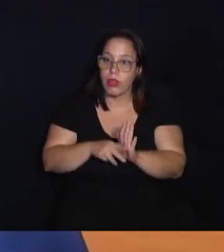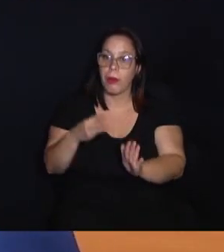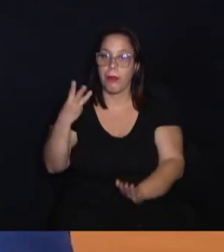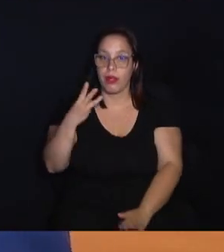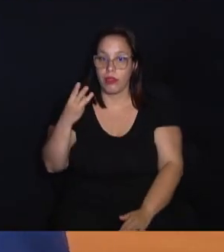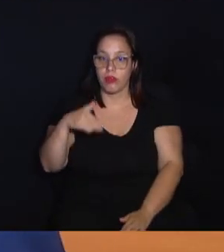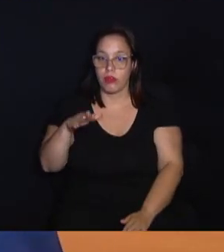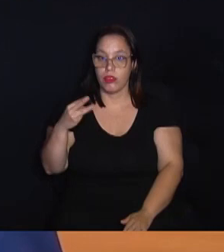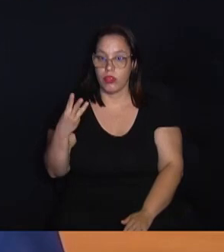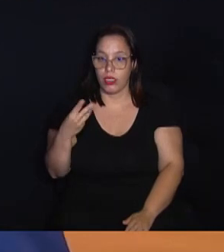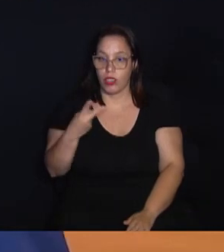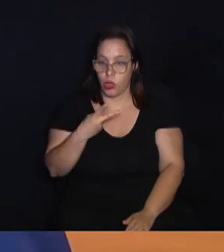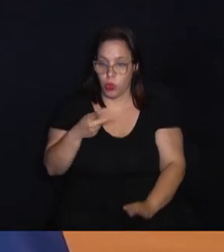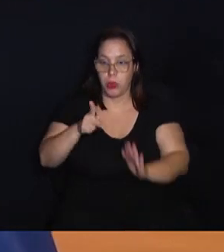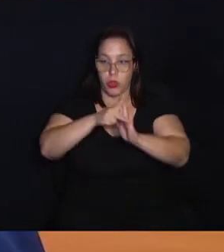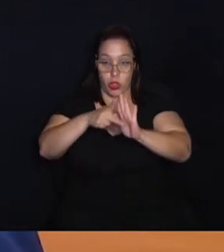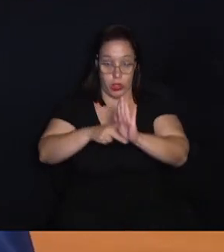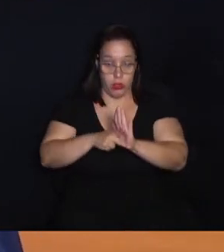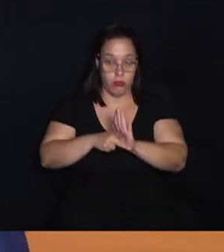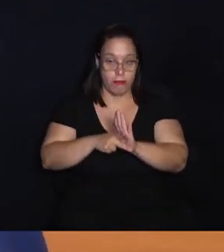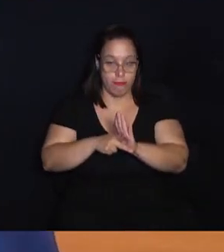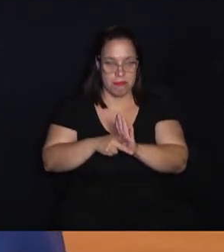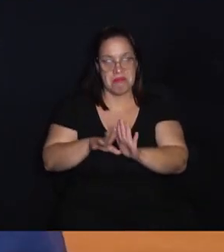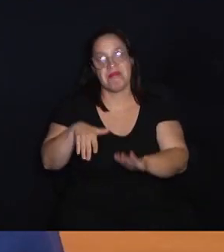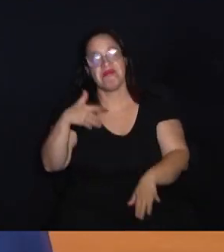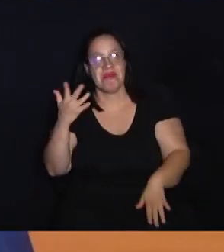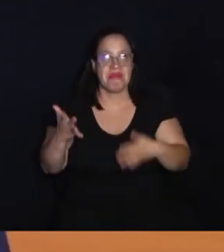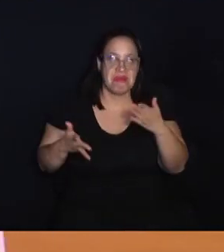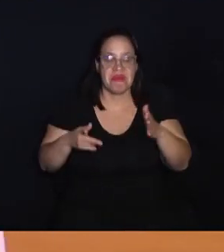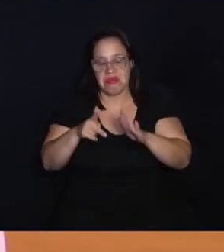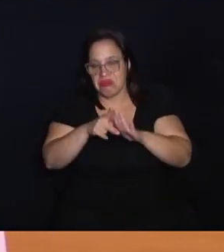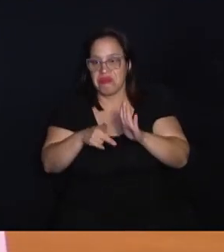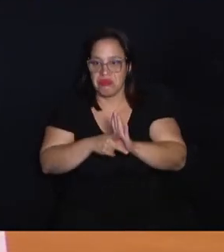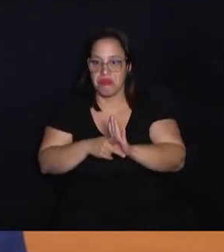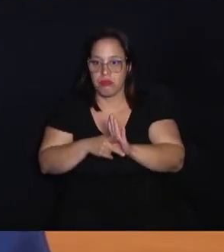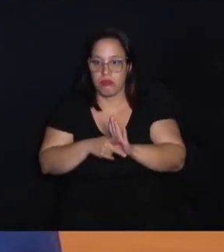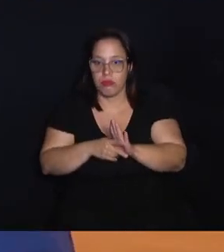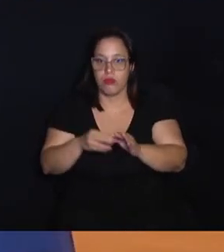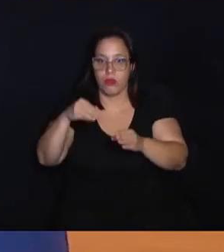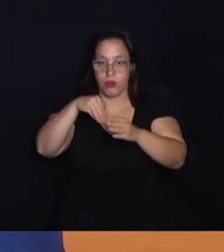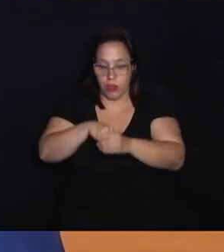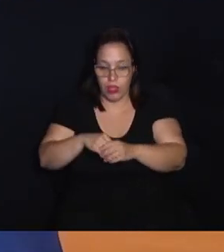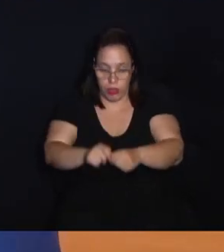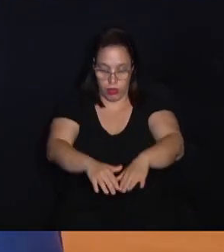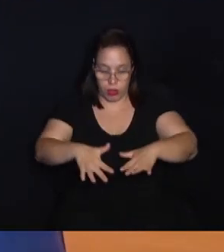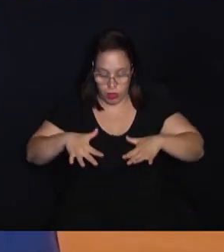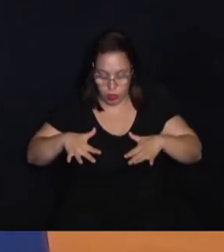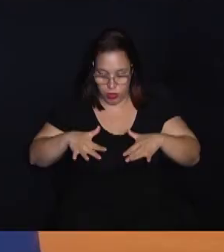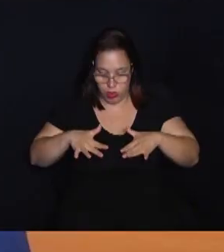são 32 projetos, fora os projetos que são deliberados dentro do plenário por conta de urgências que são